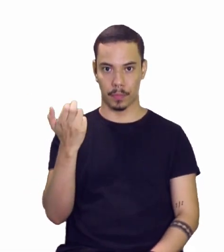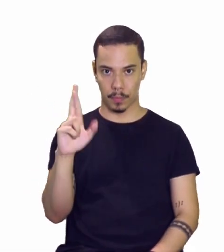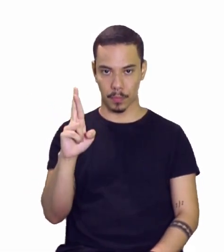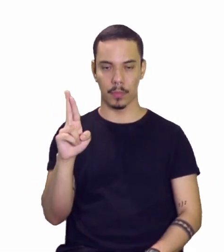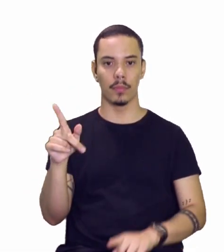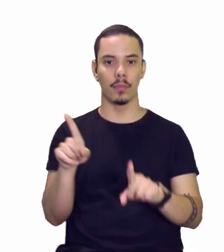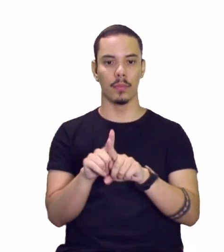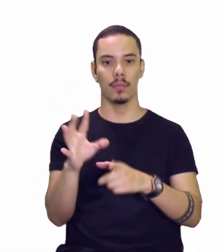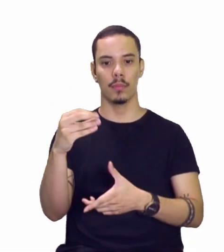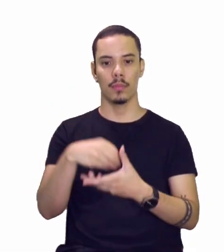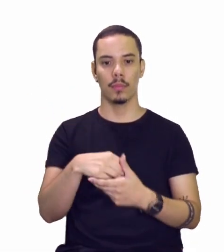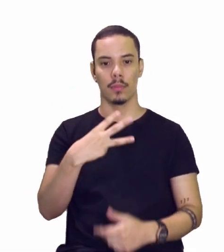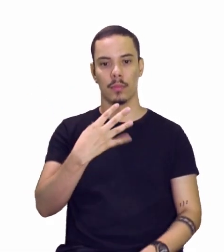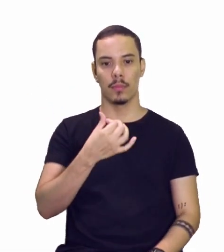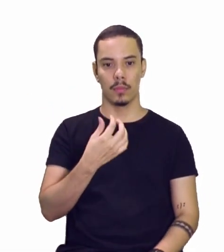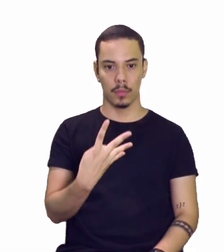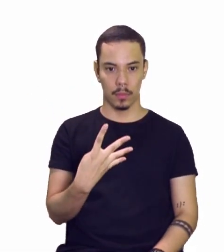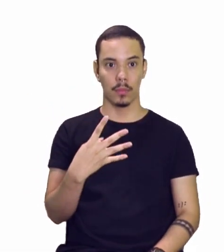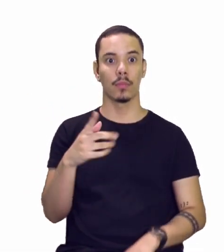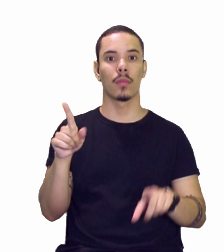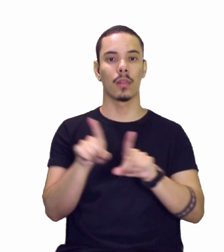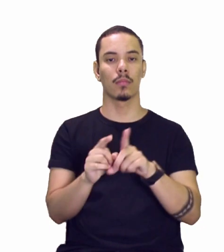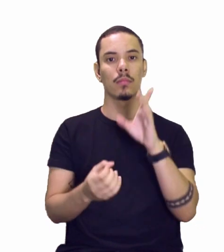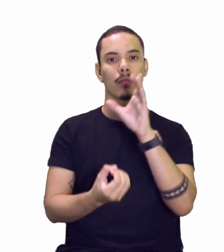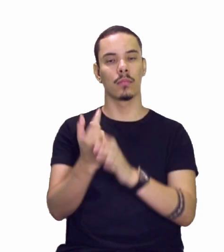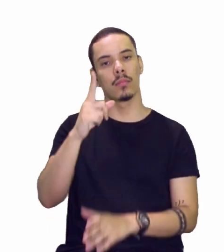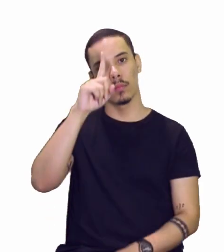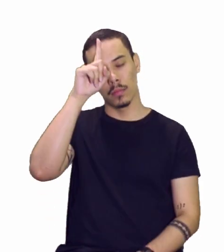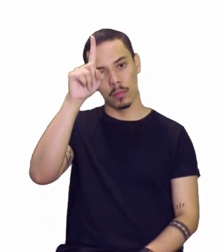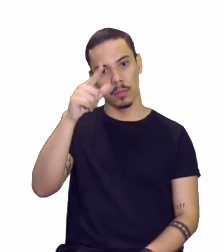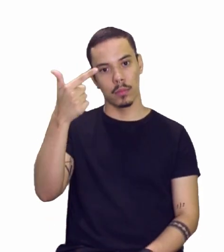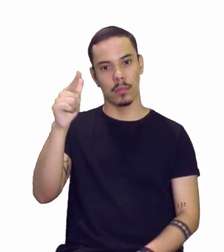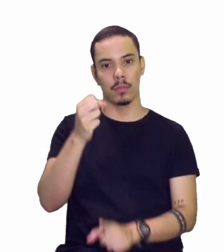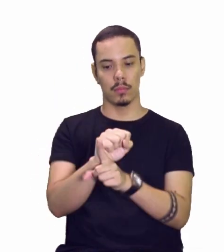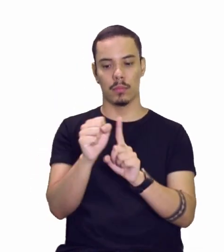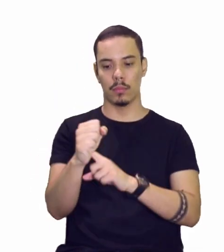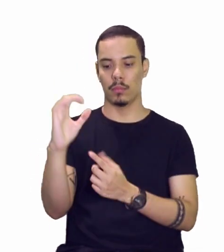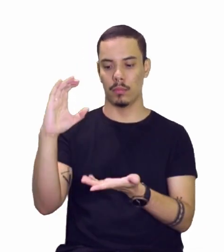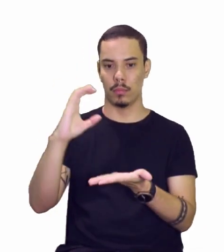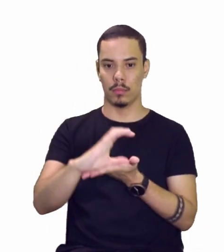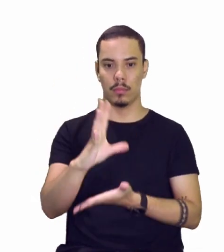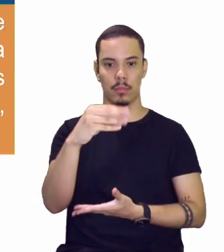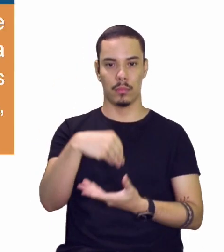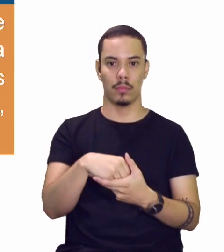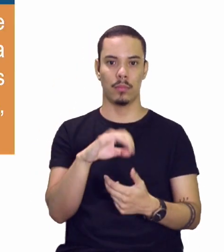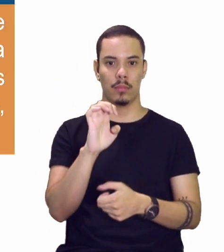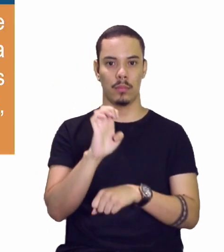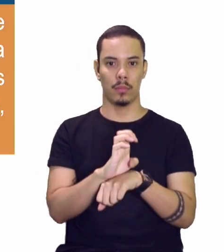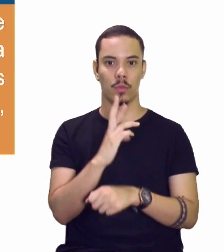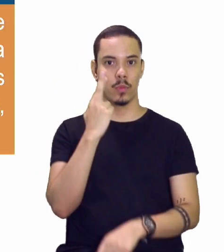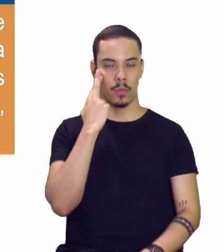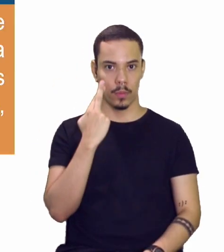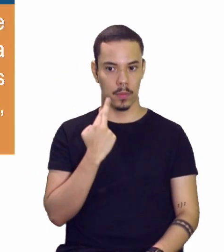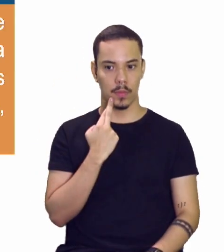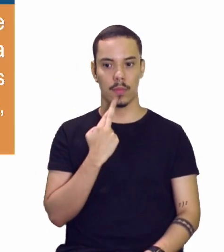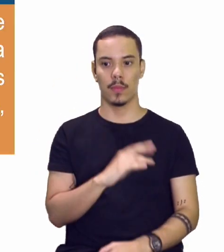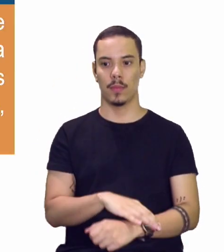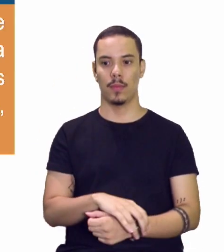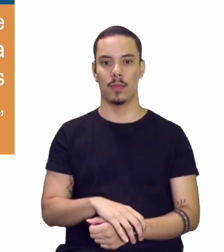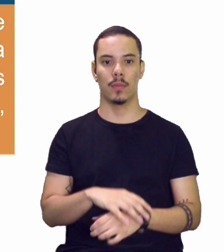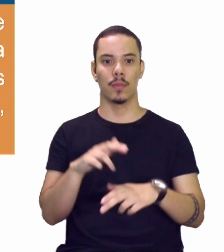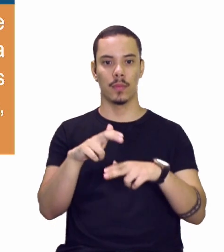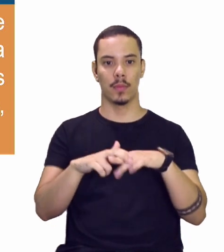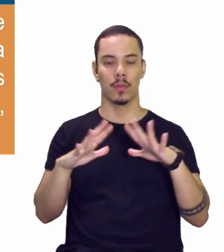o Planafloro, que criou o zoneamento socioeconômico e ecológico do estado de Rondônia, tá? Dentro de tudo isso,